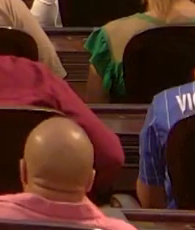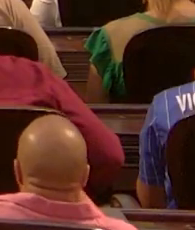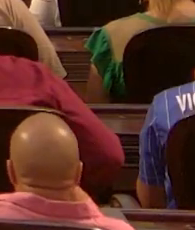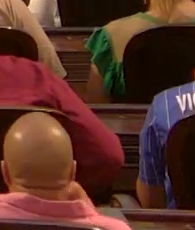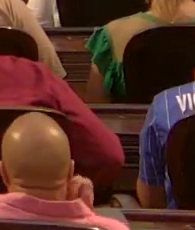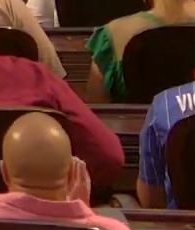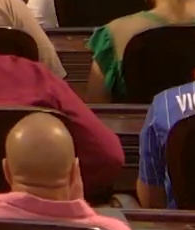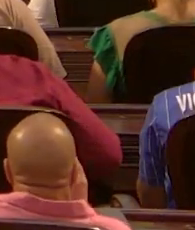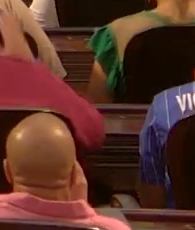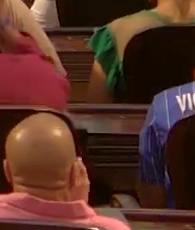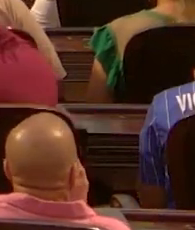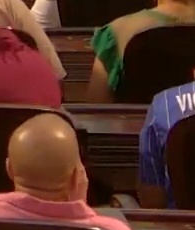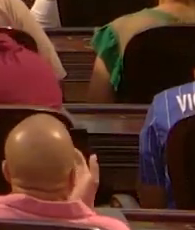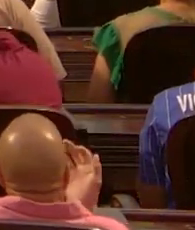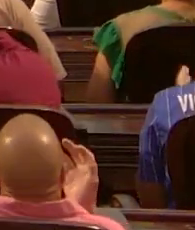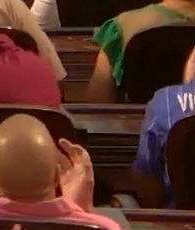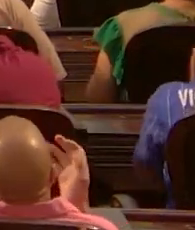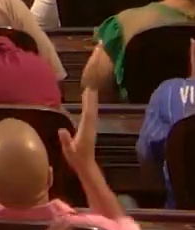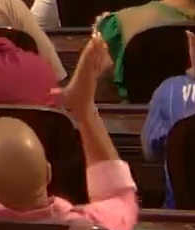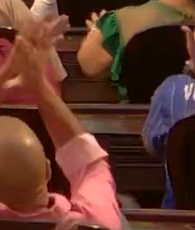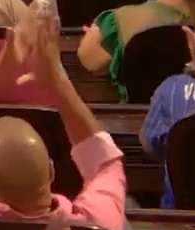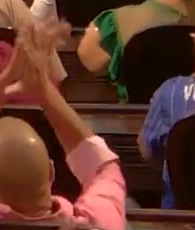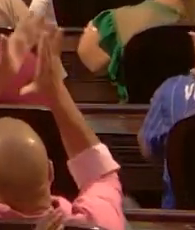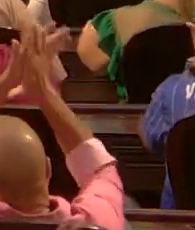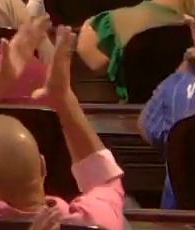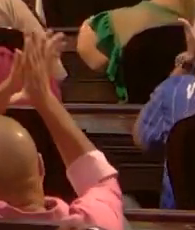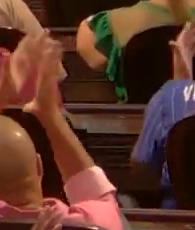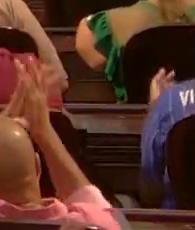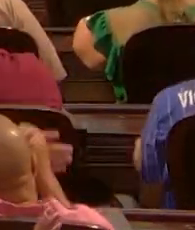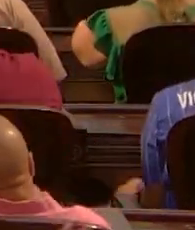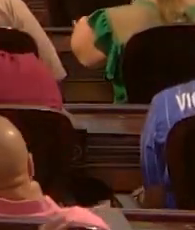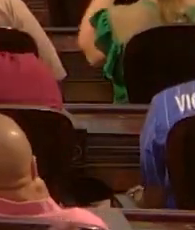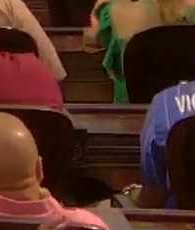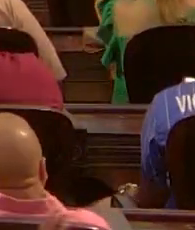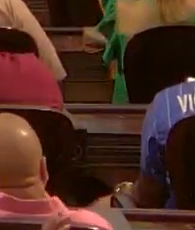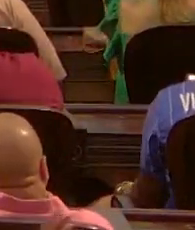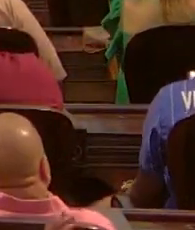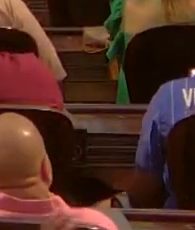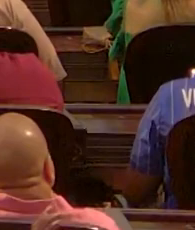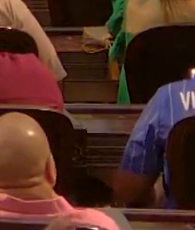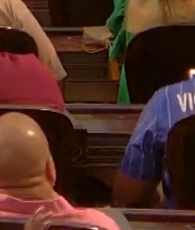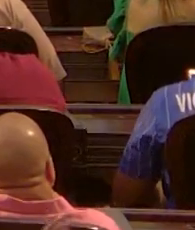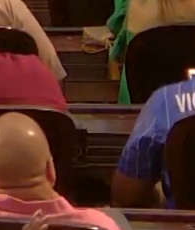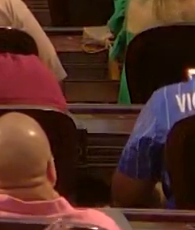alegria, veio a punição, a